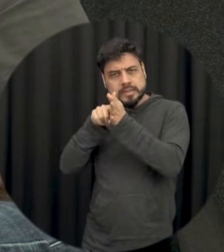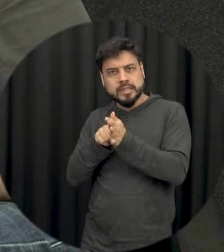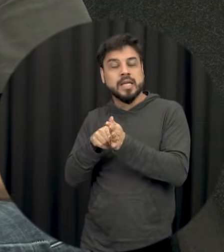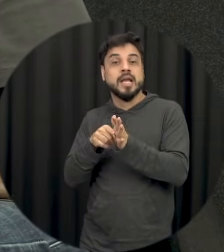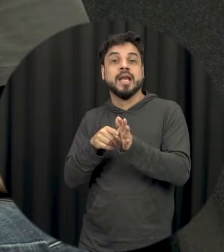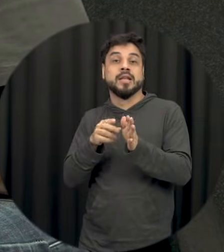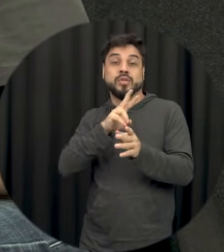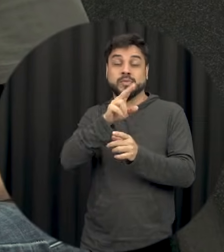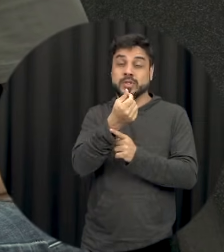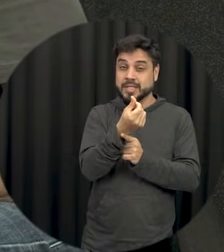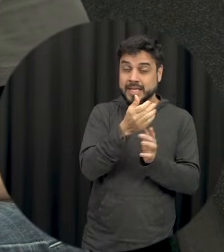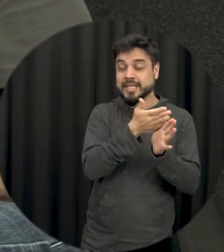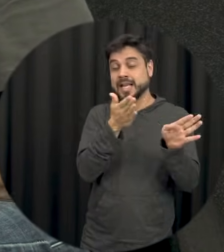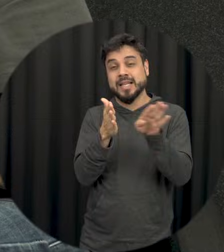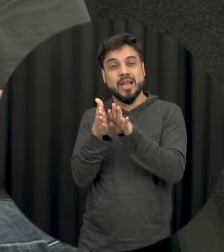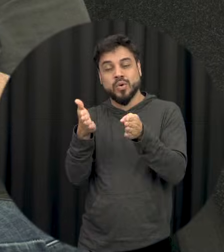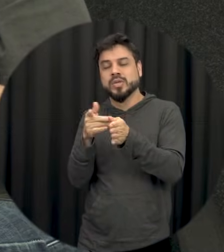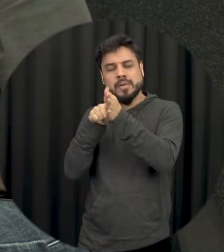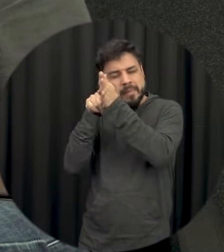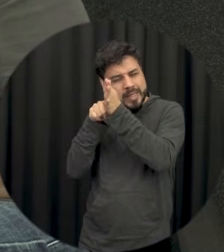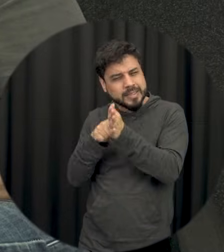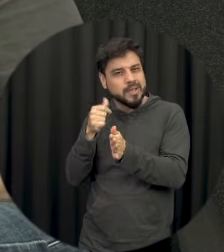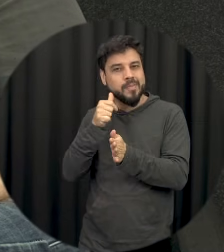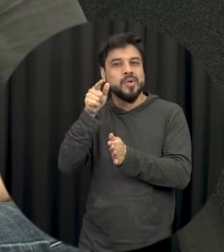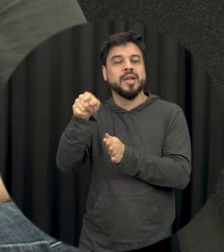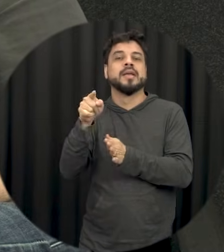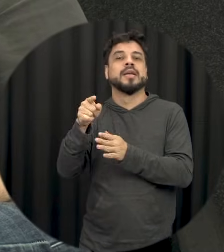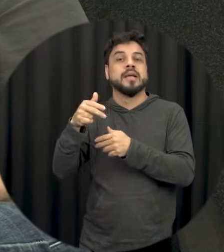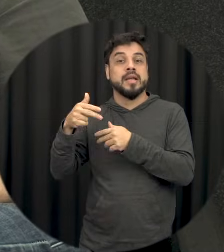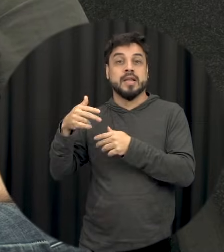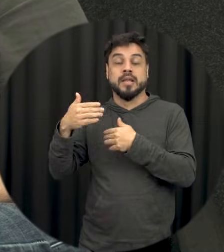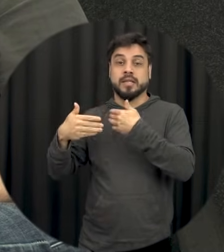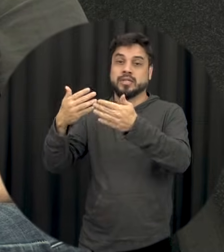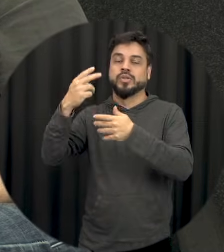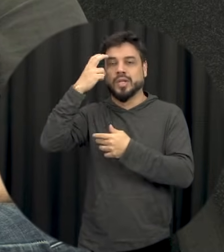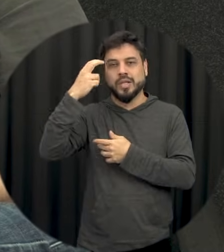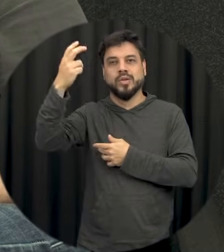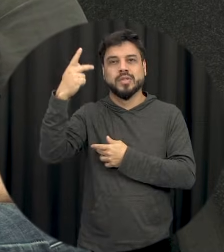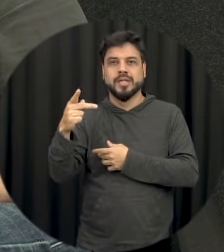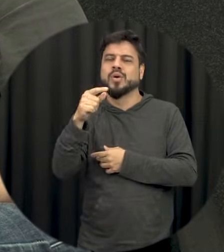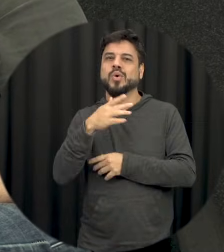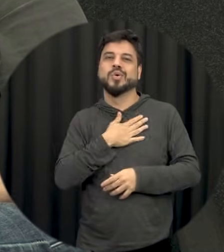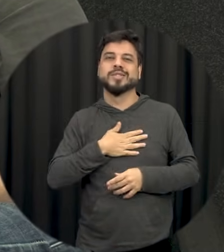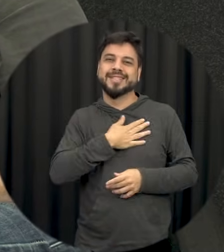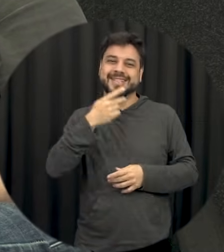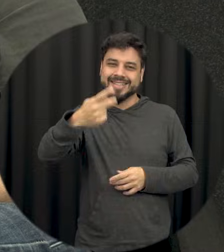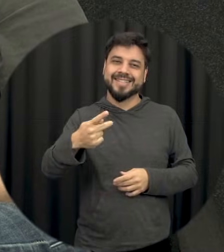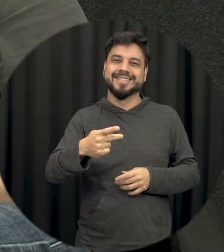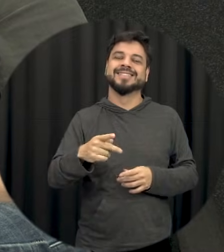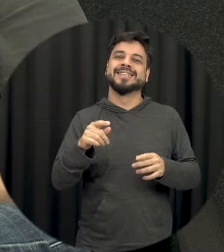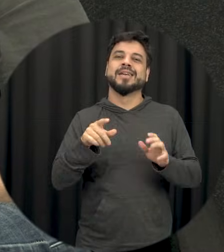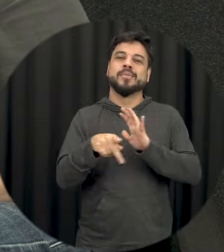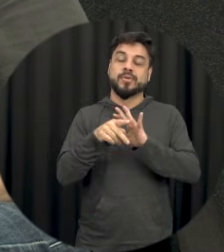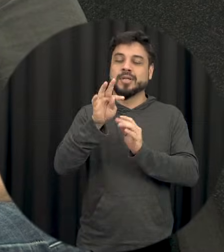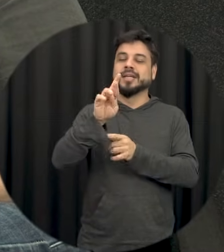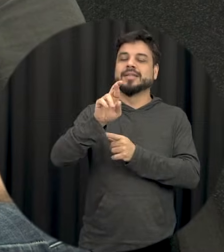escrevo e pesquiso sobre Gioconda Mussolini e sobre trajetórias intelectuais, né? Por isso que esse programa, eu gostei do título Trajetórias, porque é uma